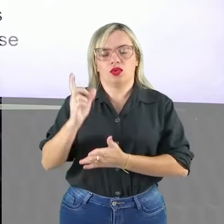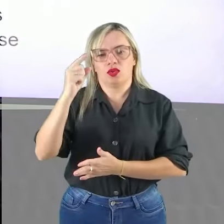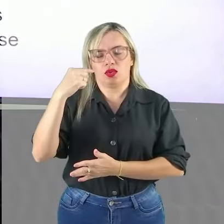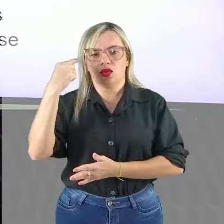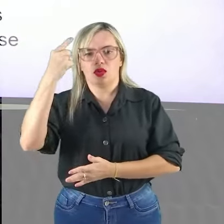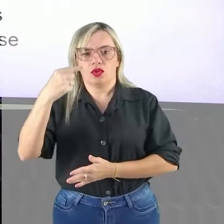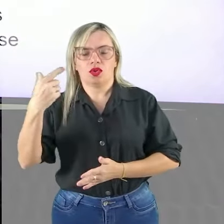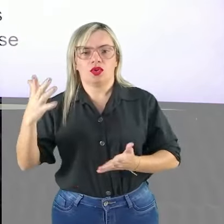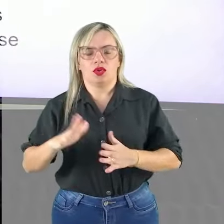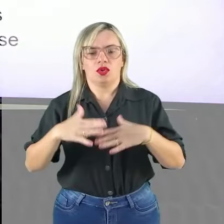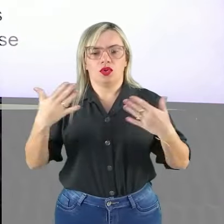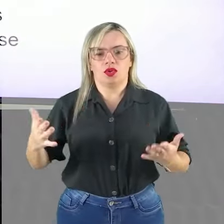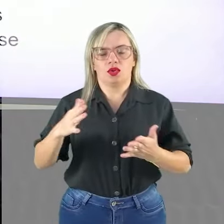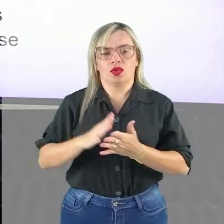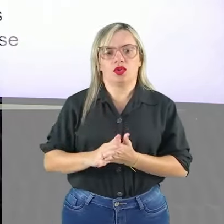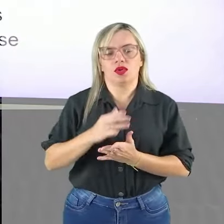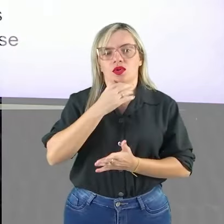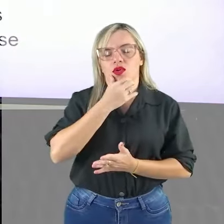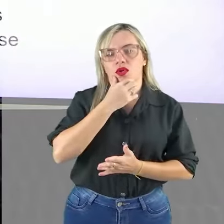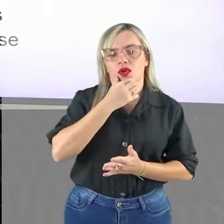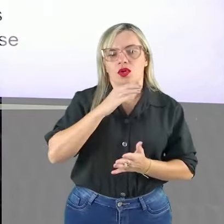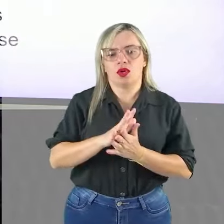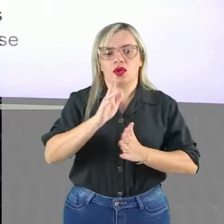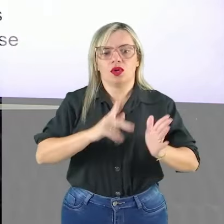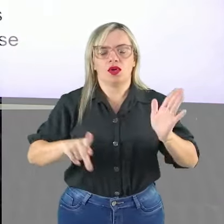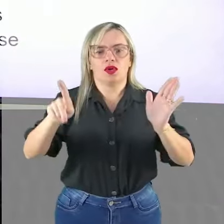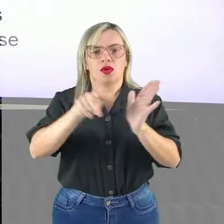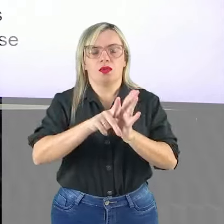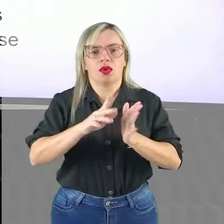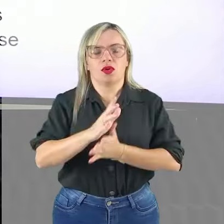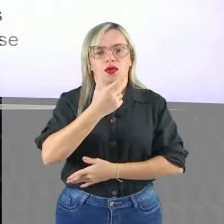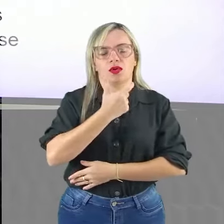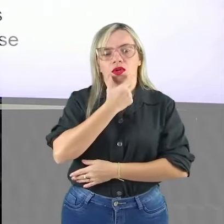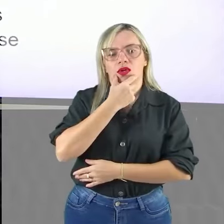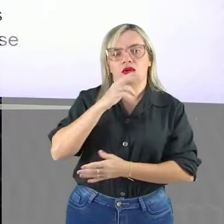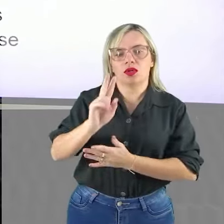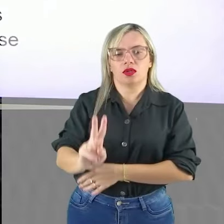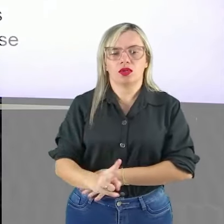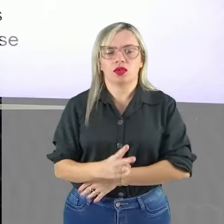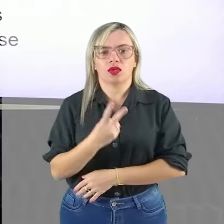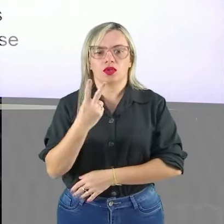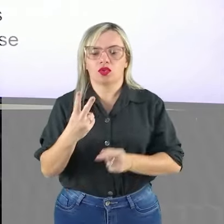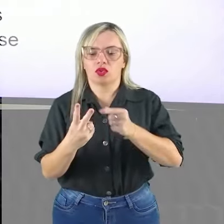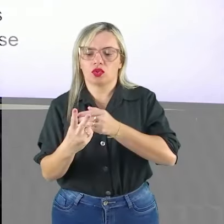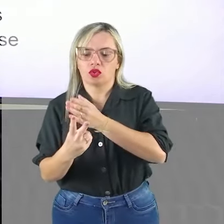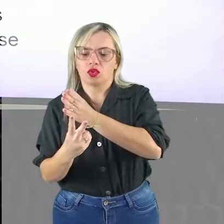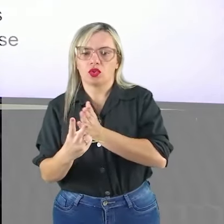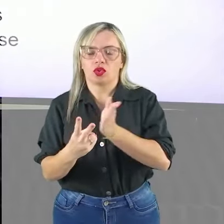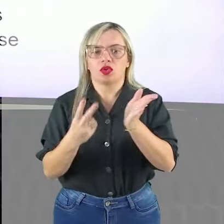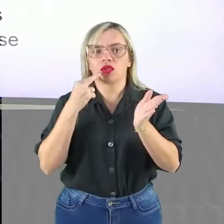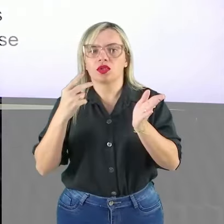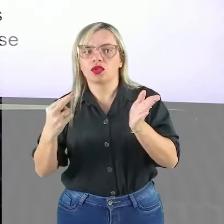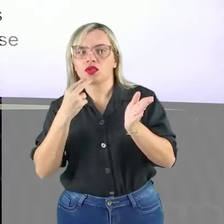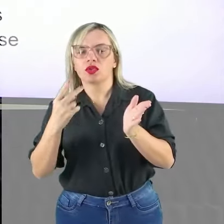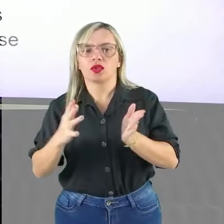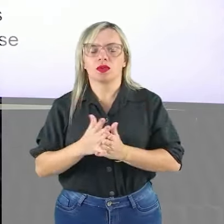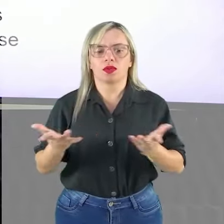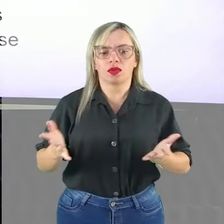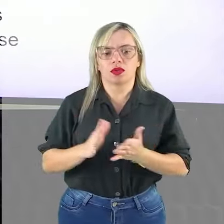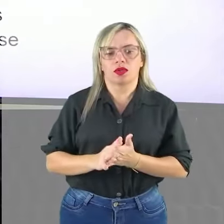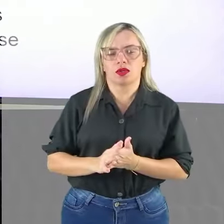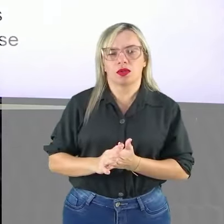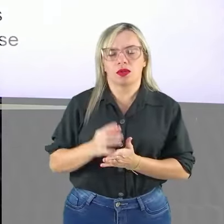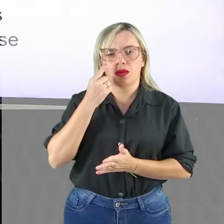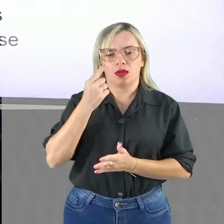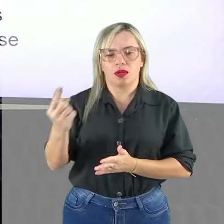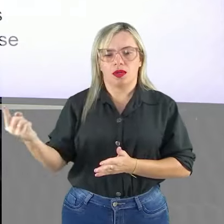em inglês e o próprio inglês tá então junção de duas de dois idiomas duas línguas Se vocês